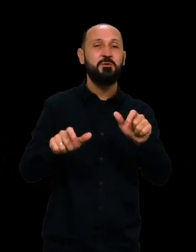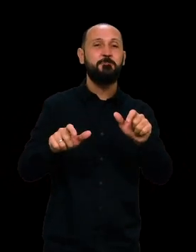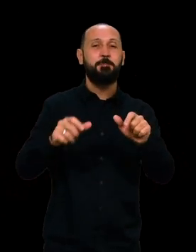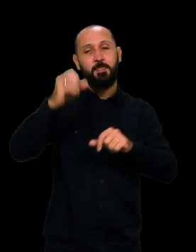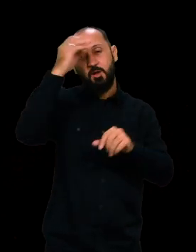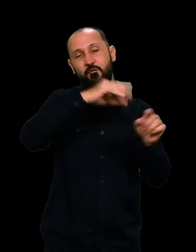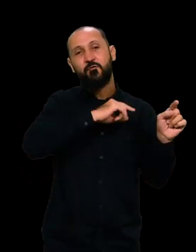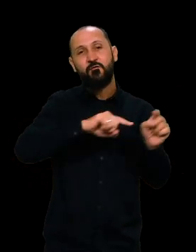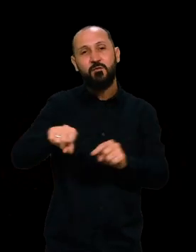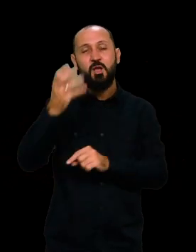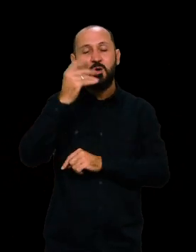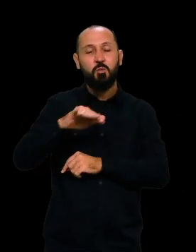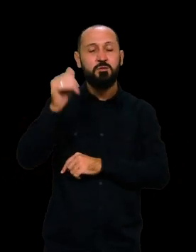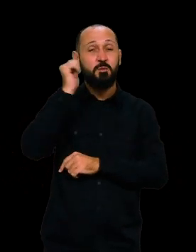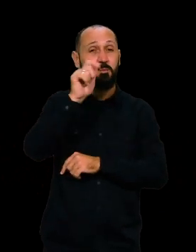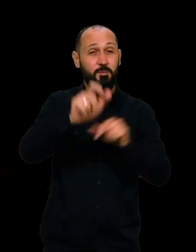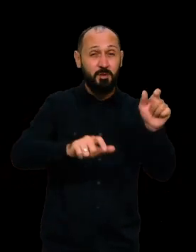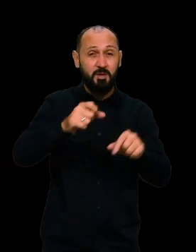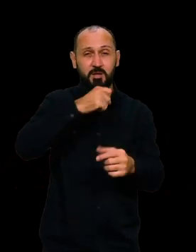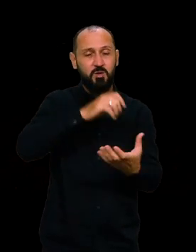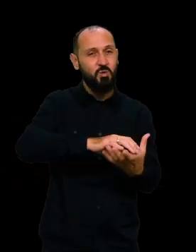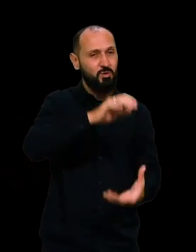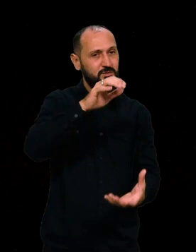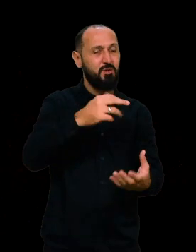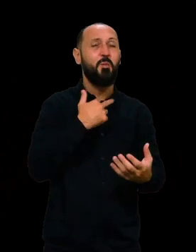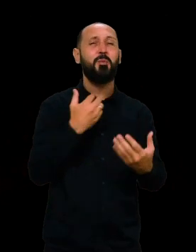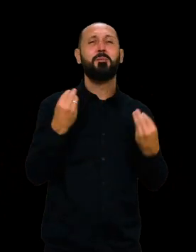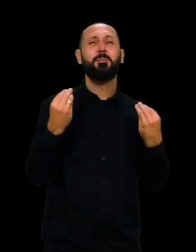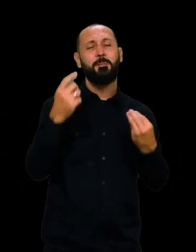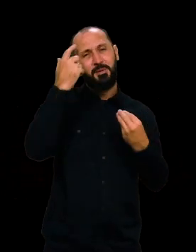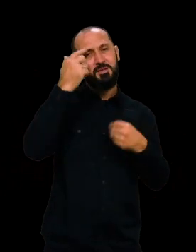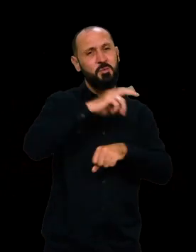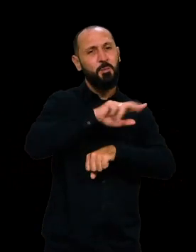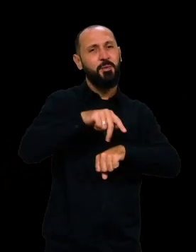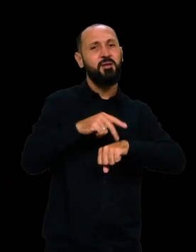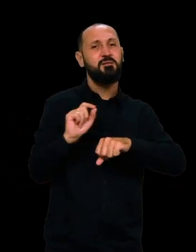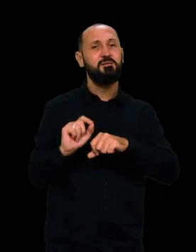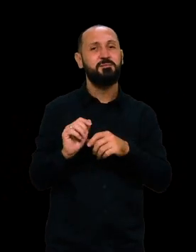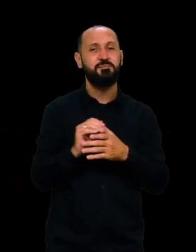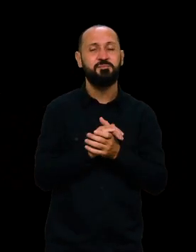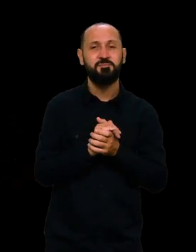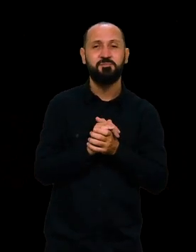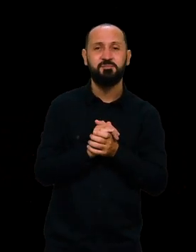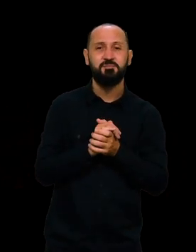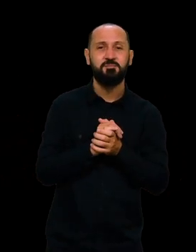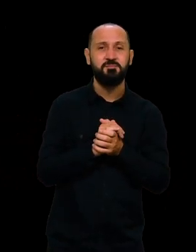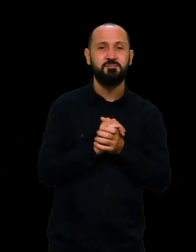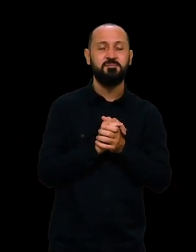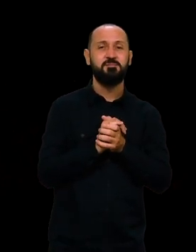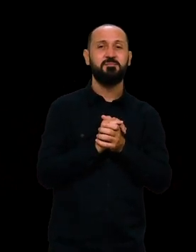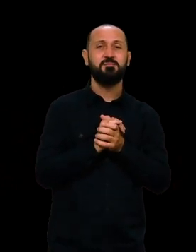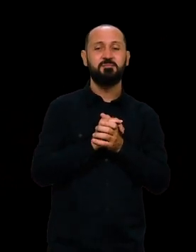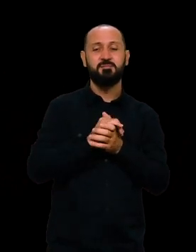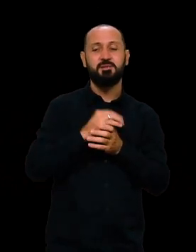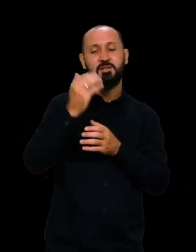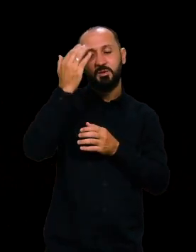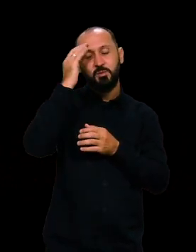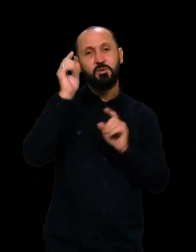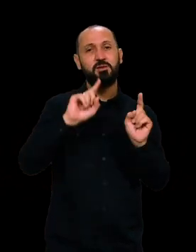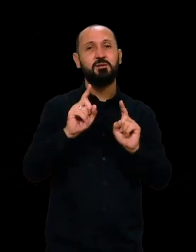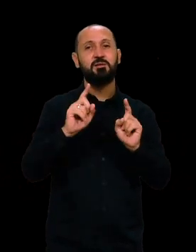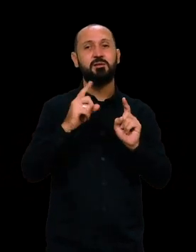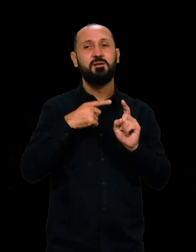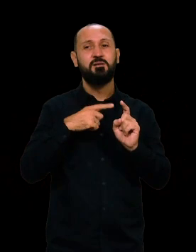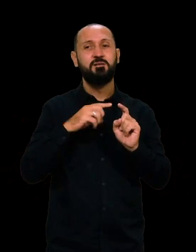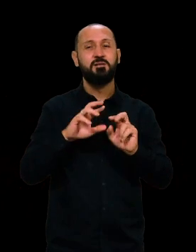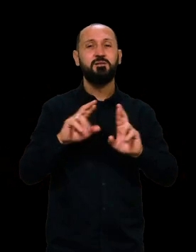de violência contra crianças e mulheres, não dá, e idosos também. Não dá para pensar num país que não entende a